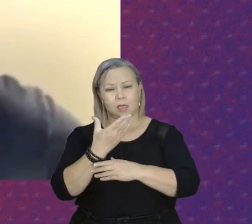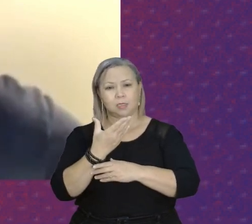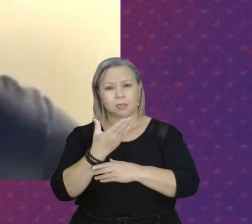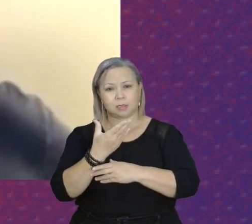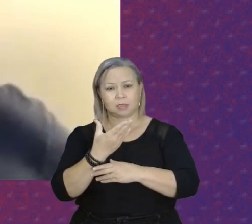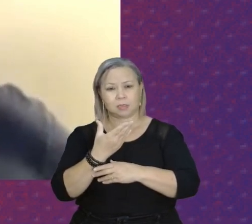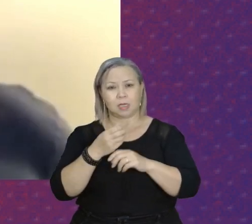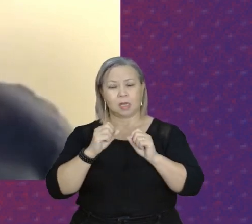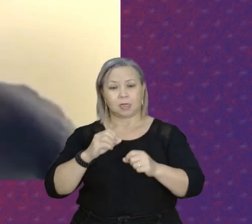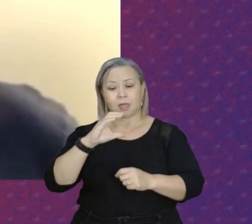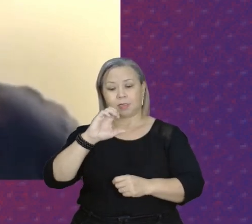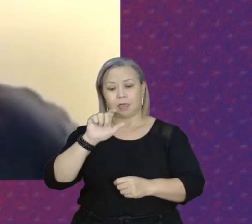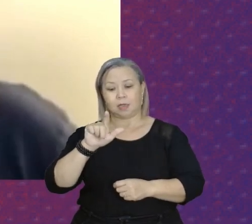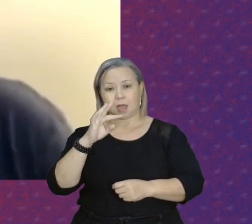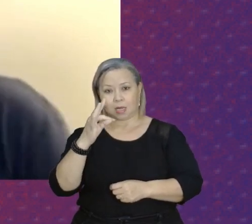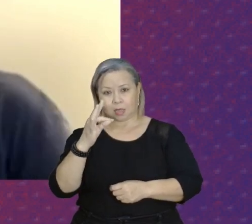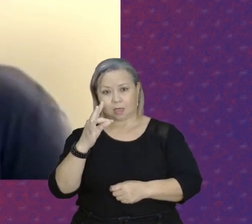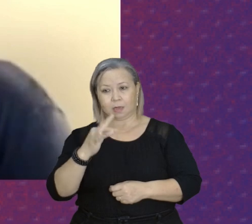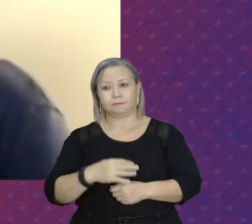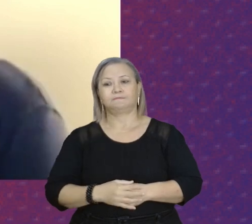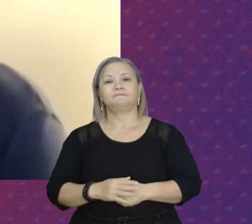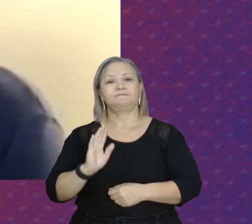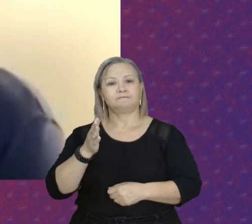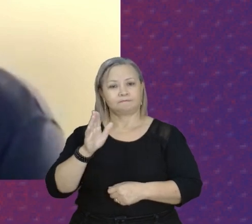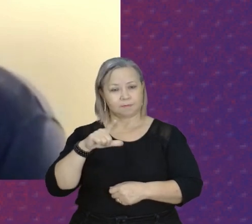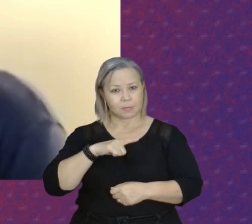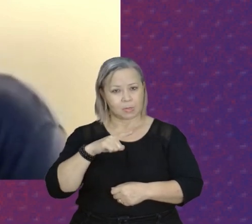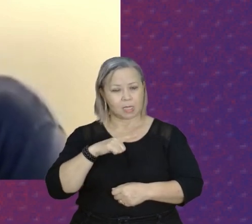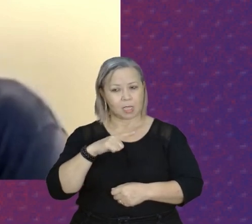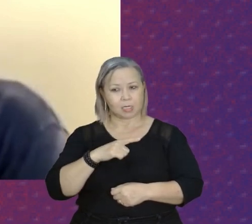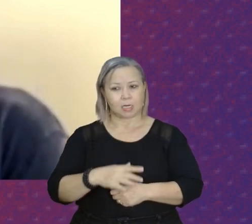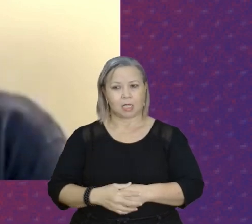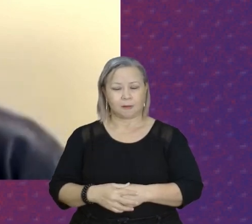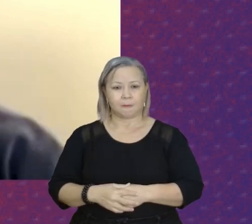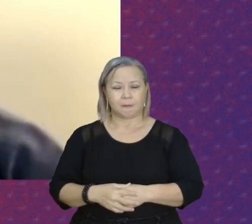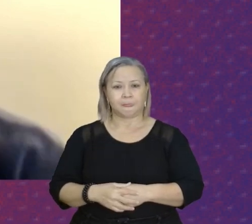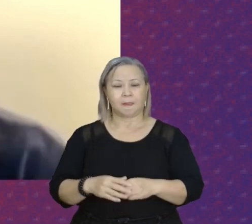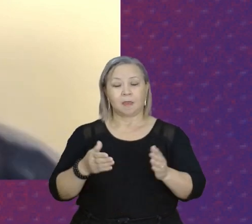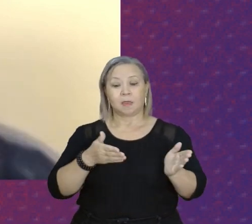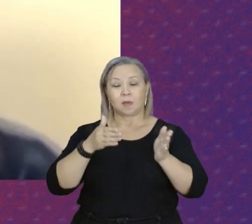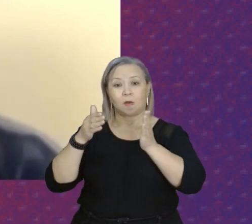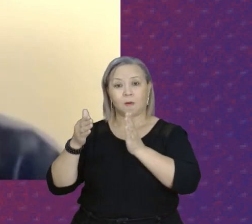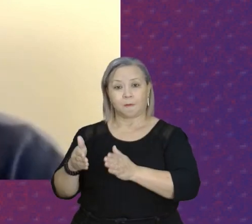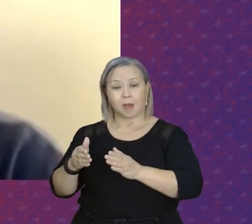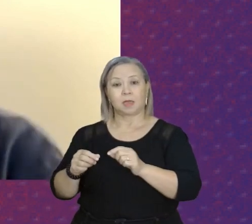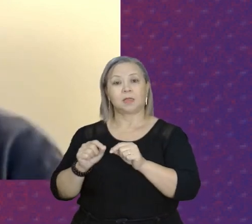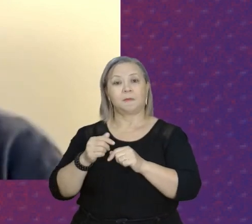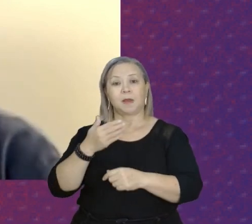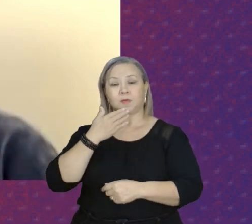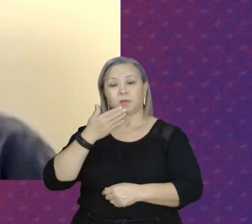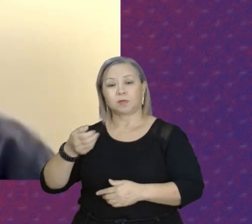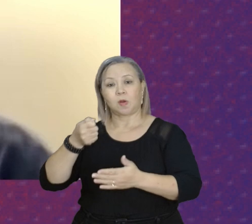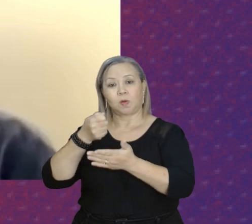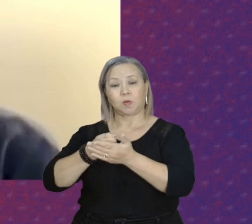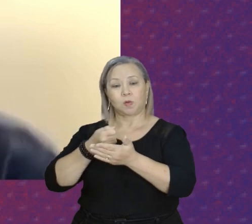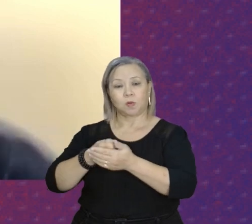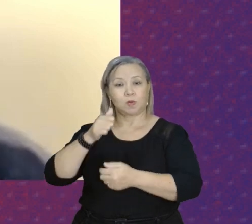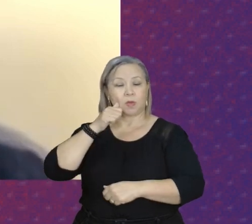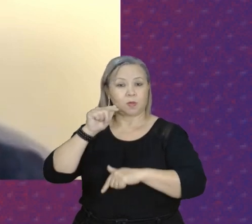na CLT, né? E como parte, inclusive, de reivindicações e lutas das mulheres